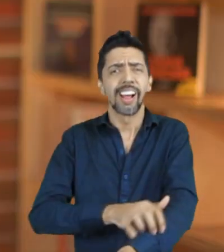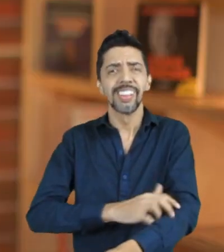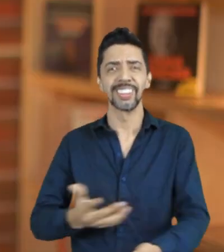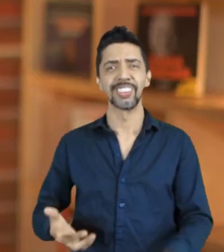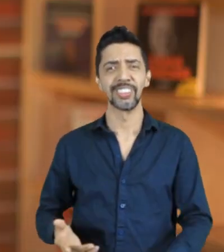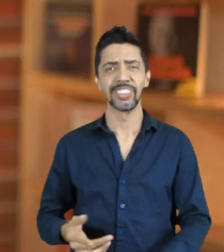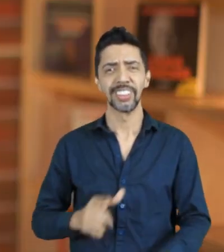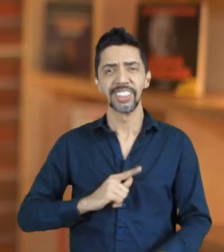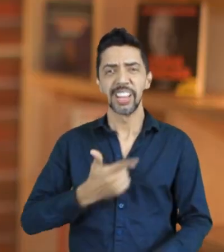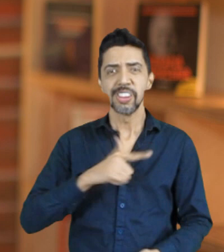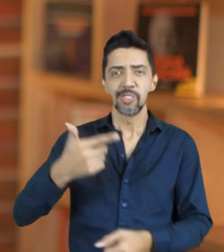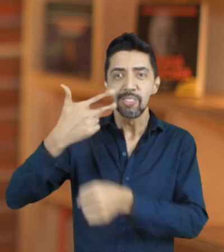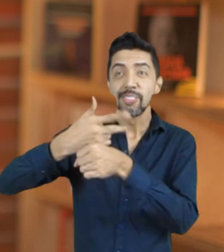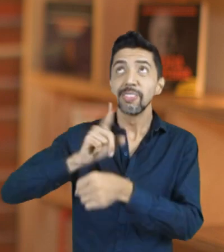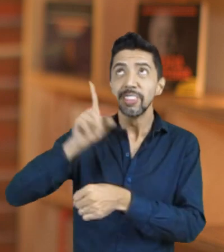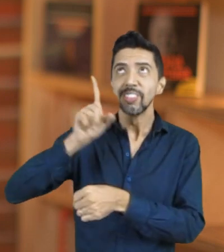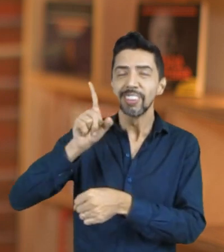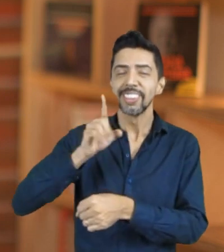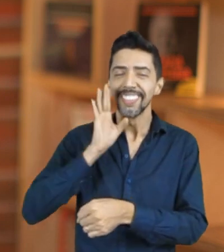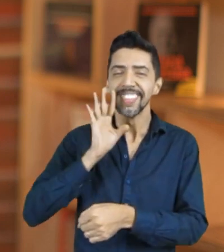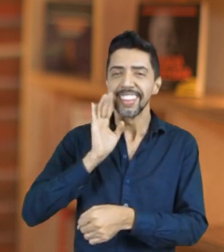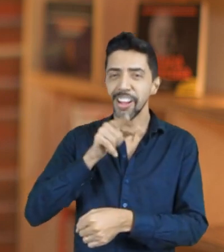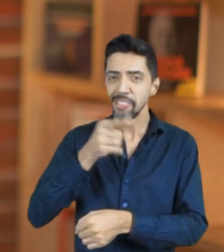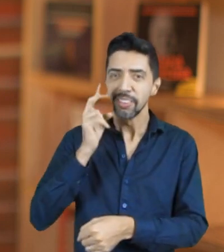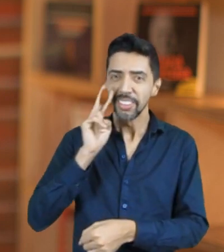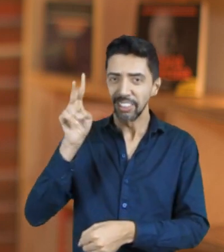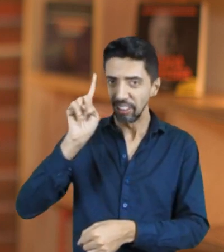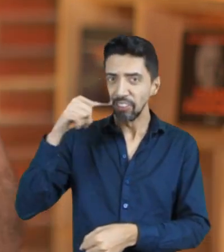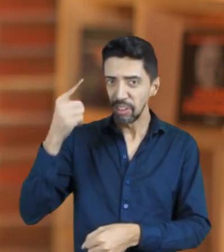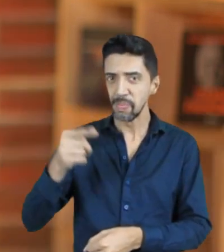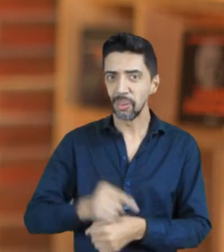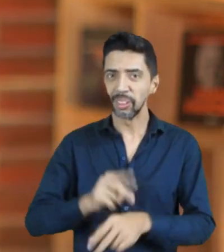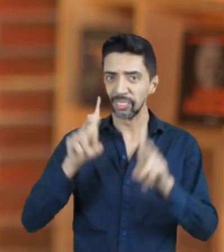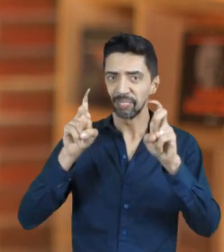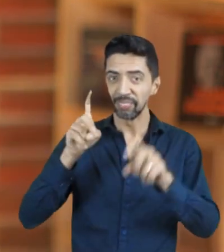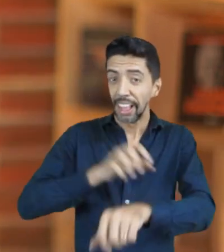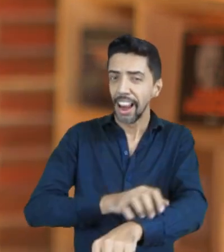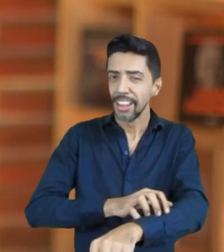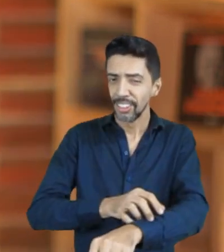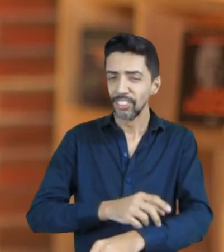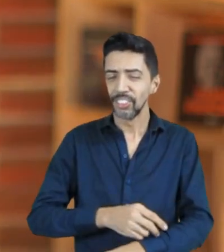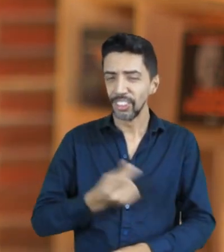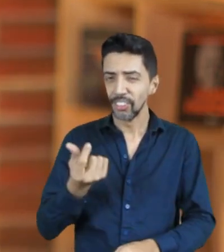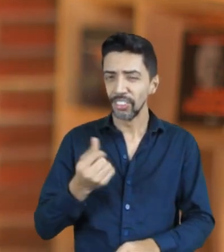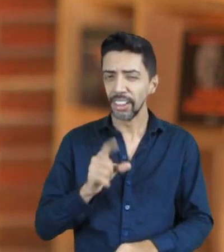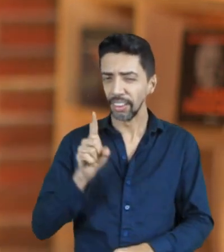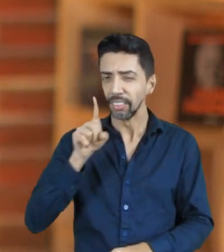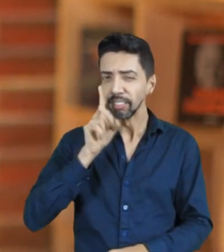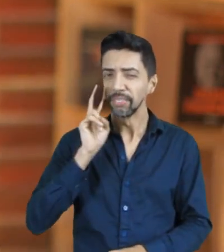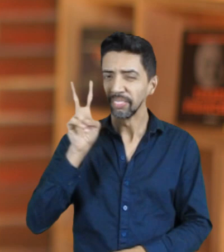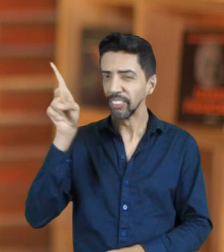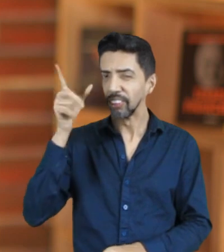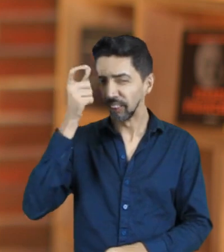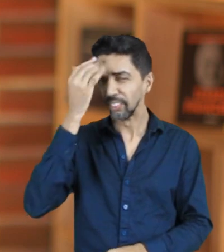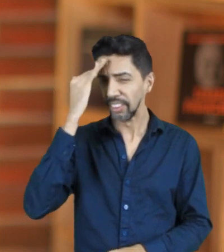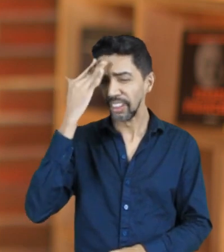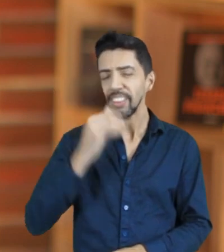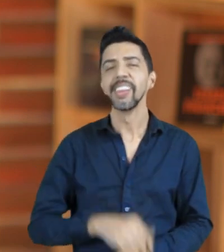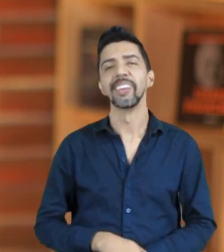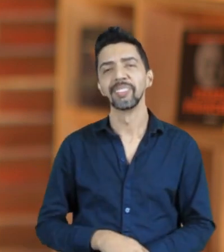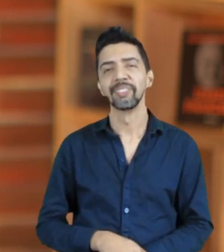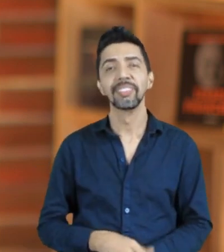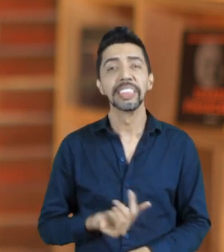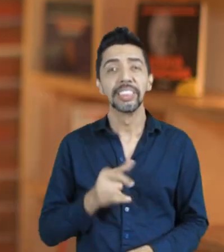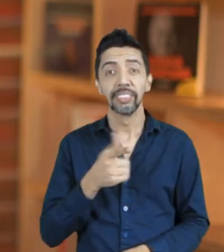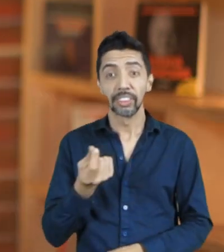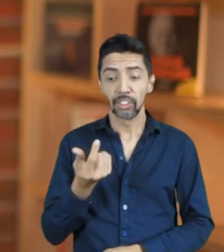importante e você precisa realmente entender e cada vez que você gasta o seu dinheiro você tem menos recursos nas suas mãos